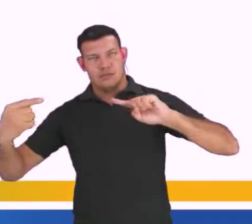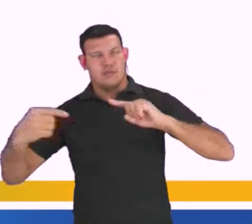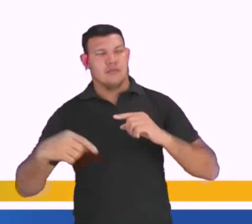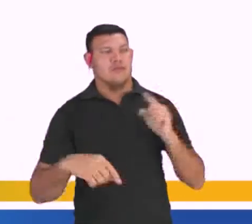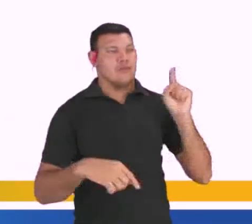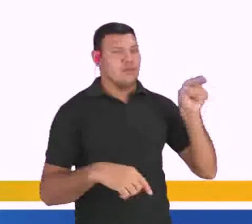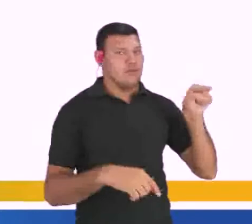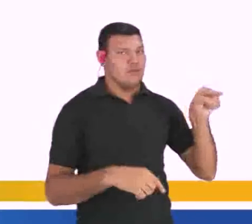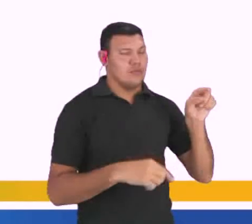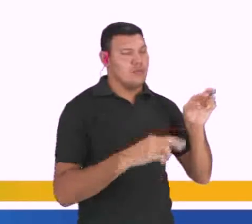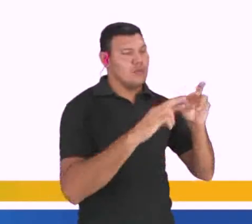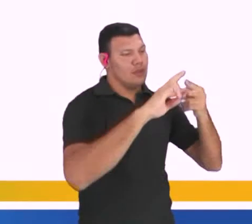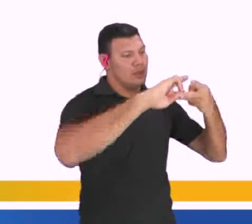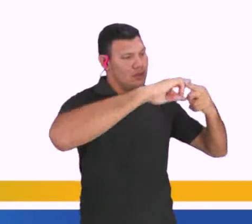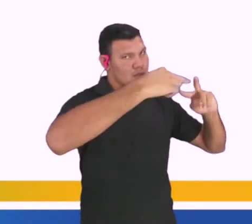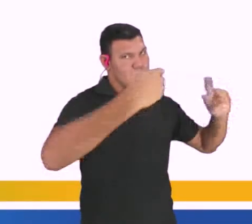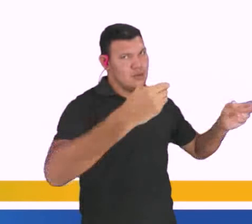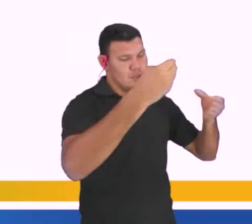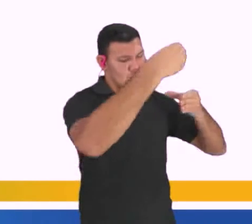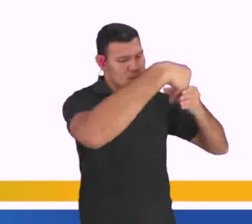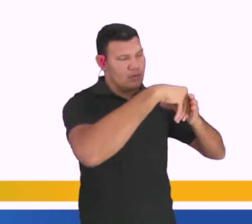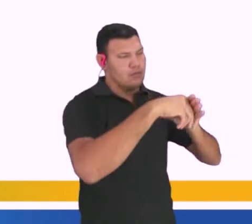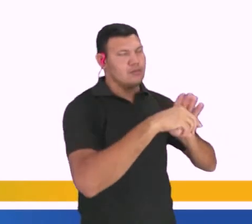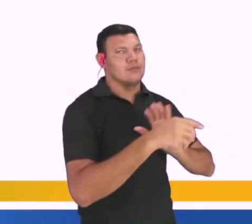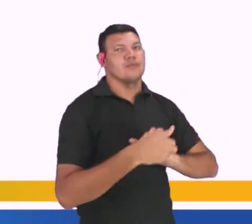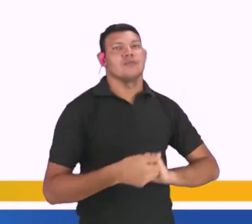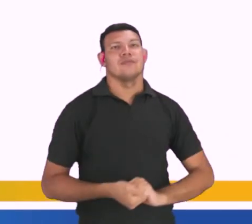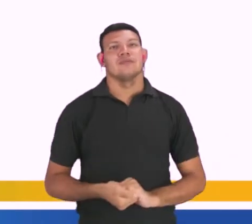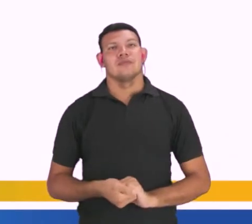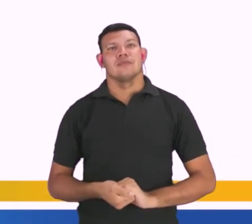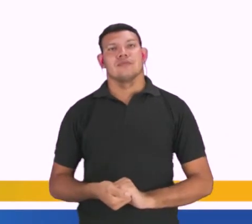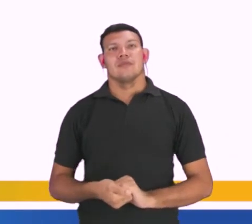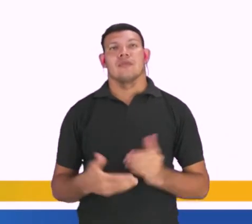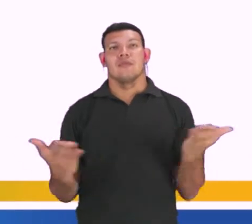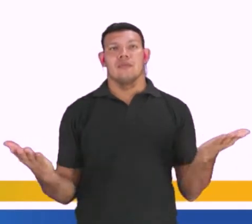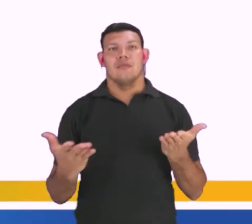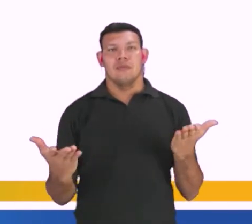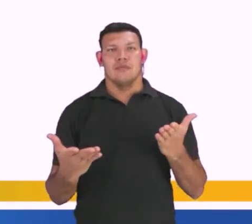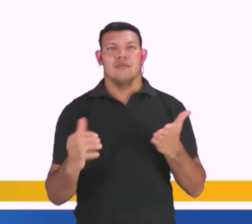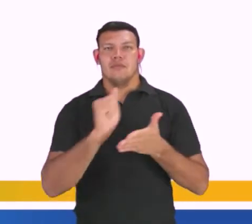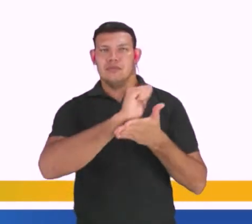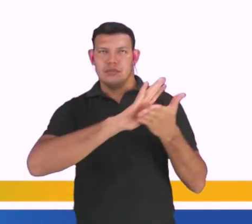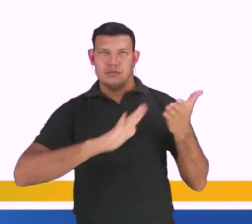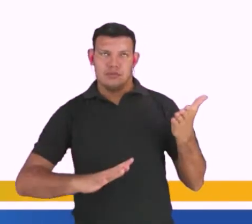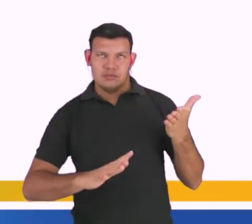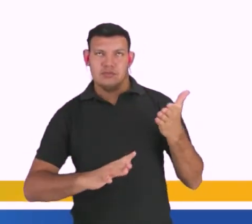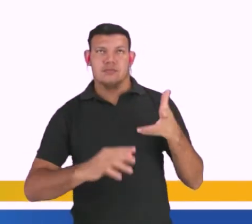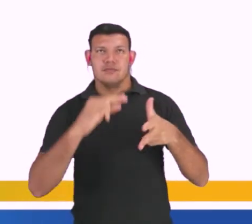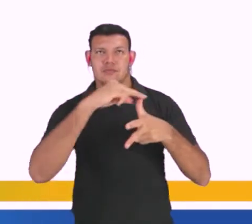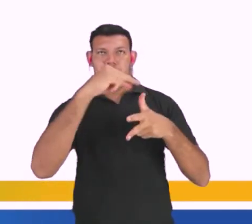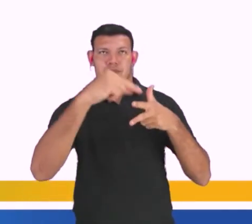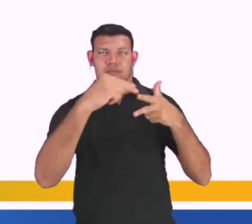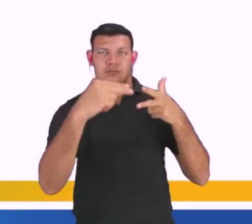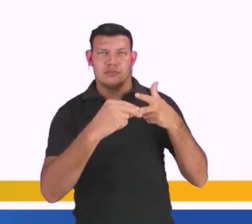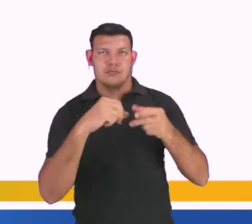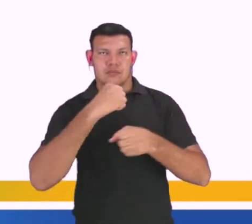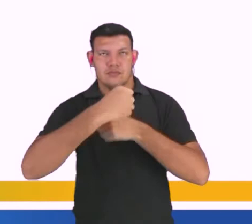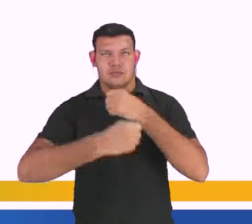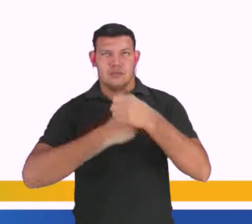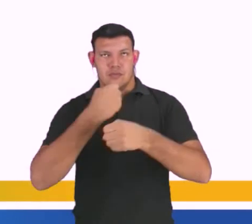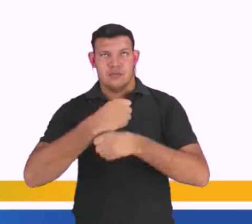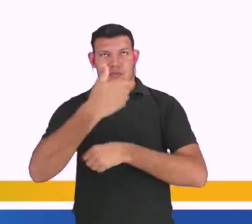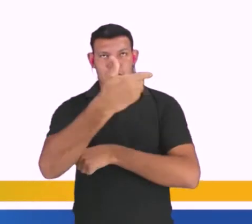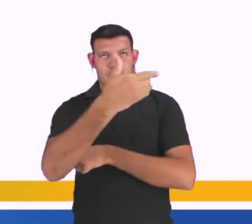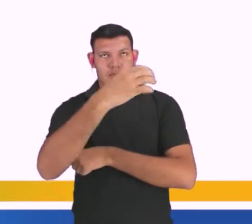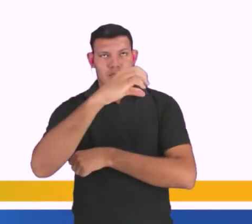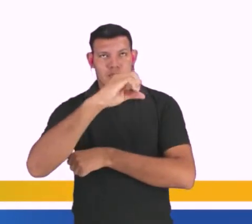Bem, agora que você sabe de tudo isso, vamos trabalhar agora uma questão que caiu na prova do Enem. Vamos